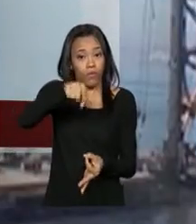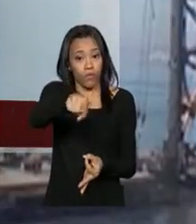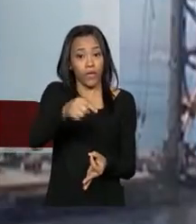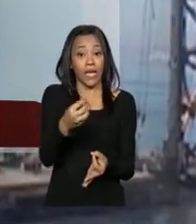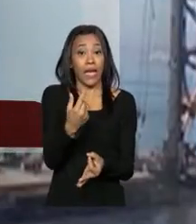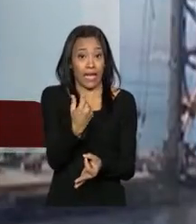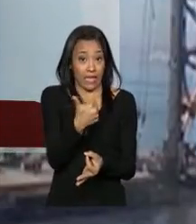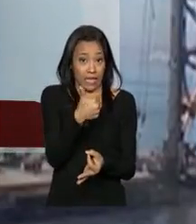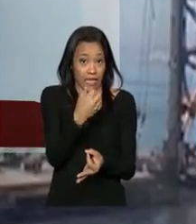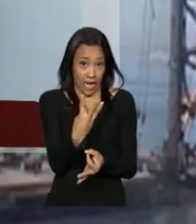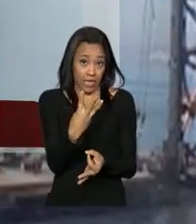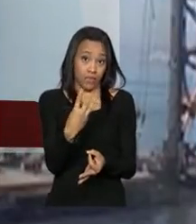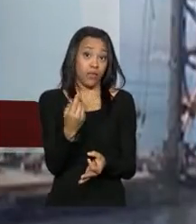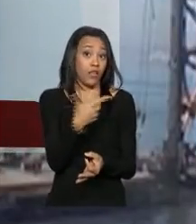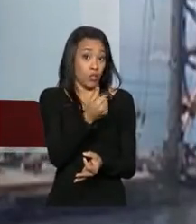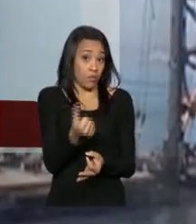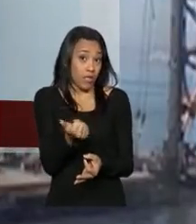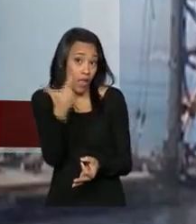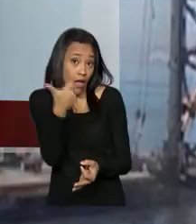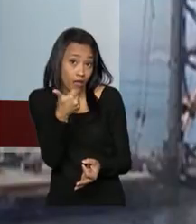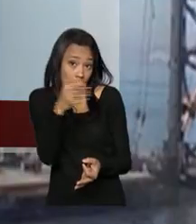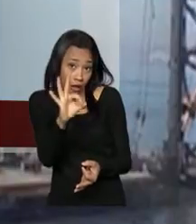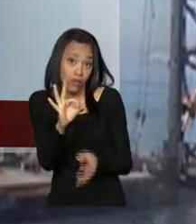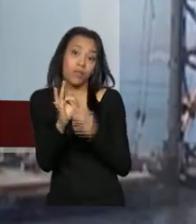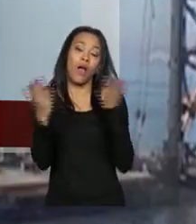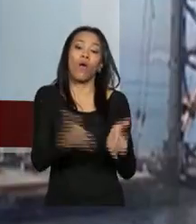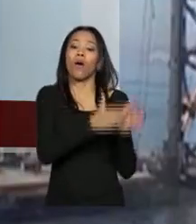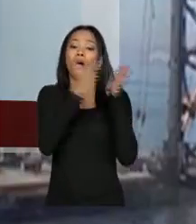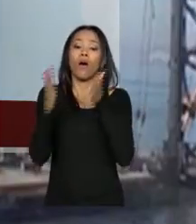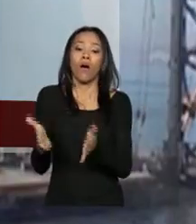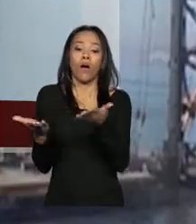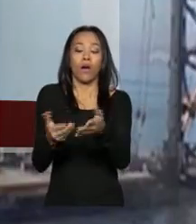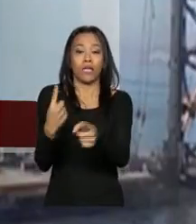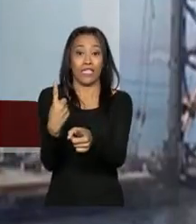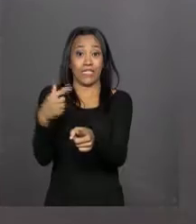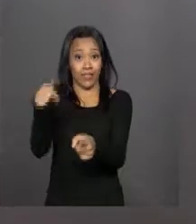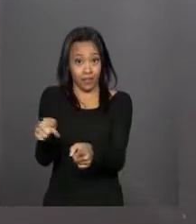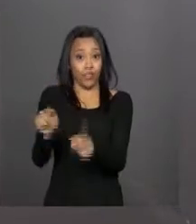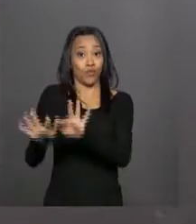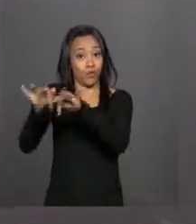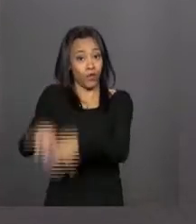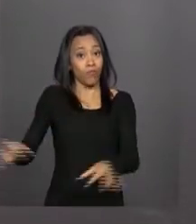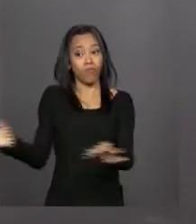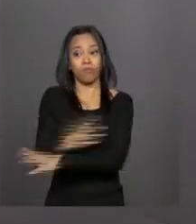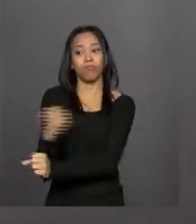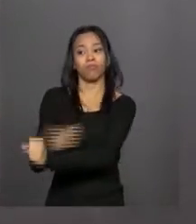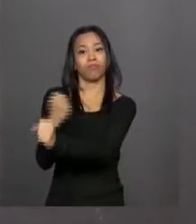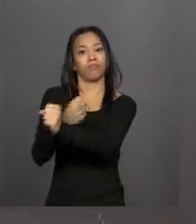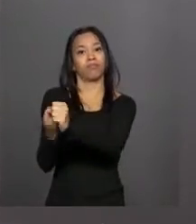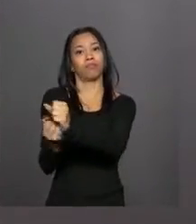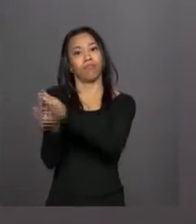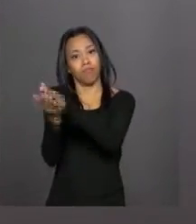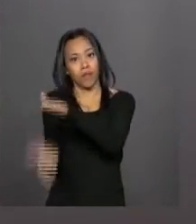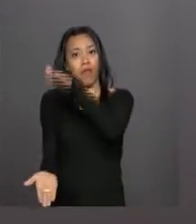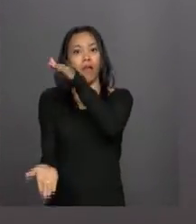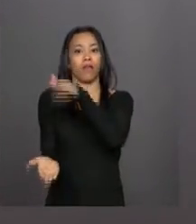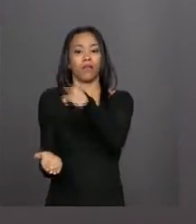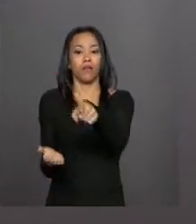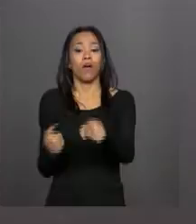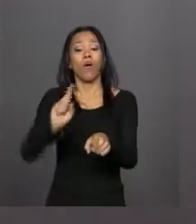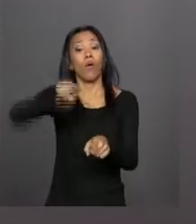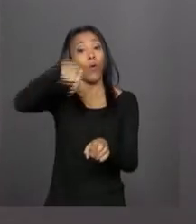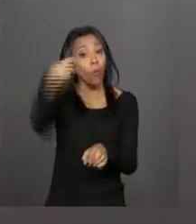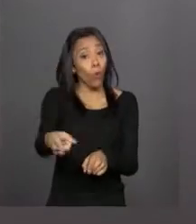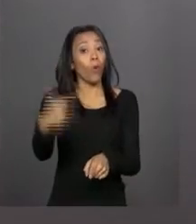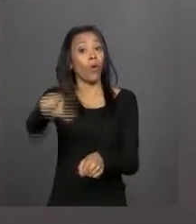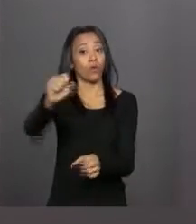13 metros em 2010, vai passar a ser de 17 metros ao fim das obras. Outra obra vai ser realizada por meio da